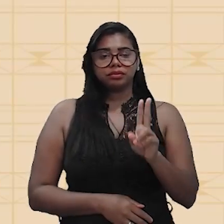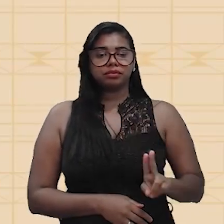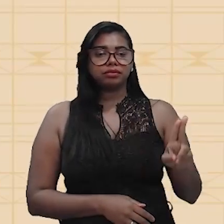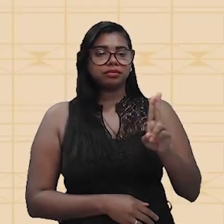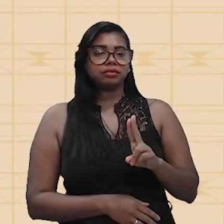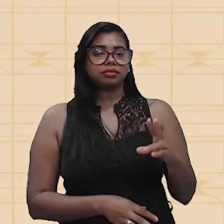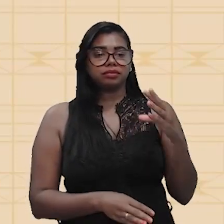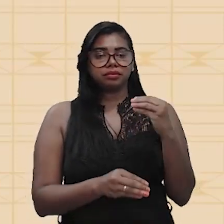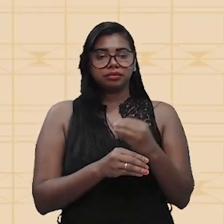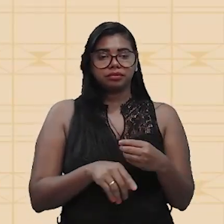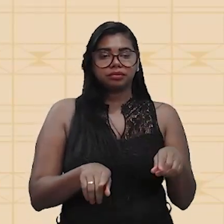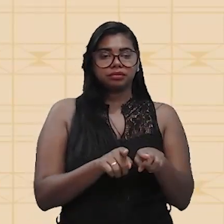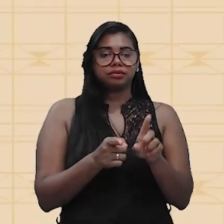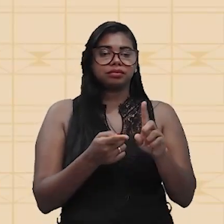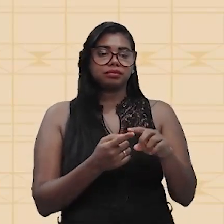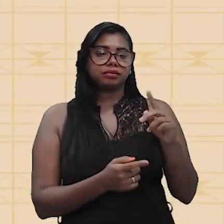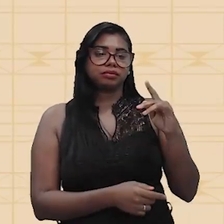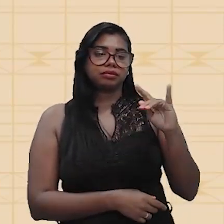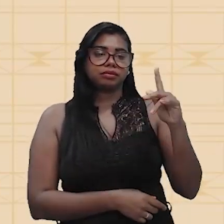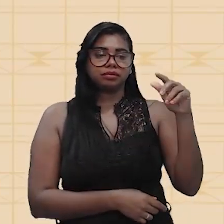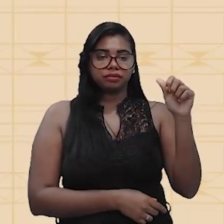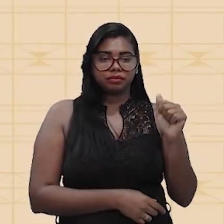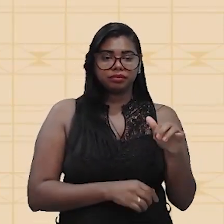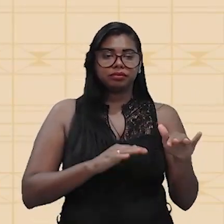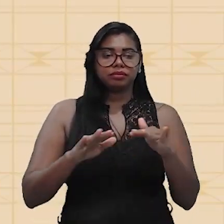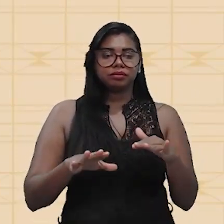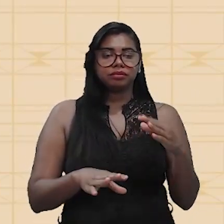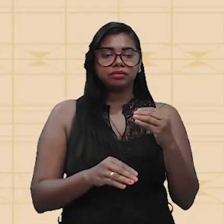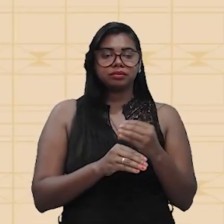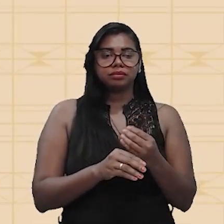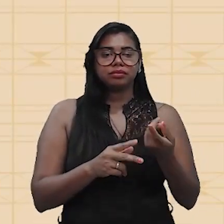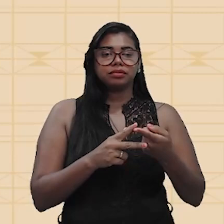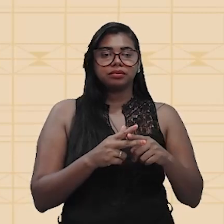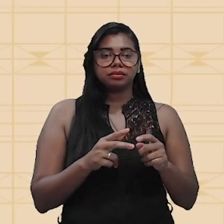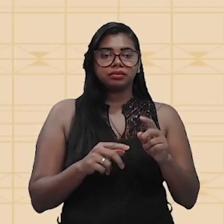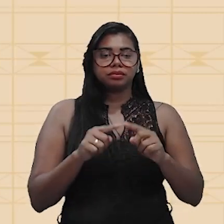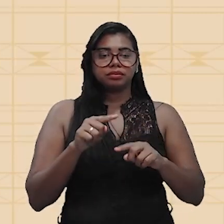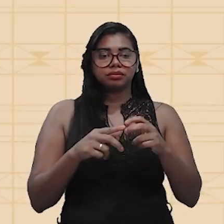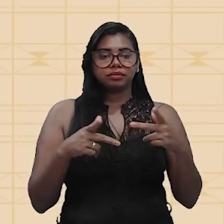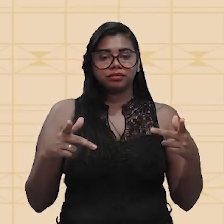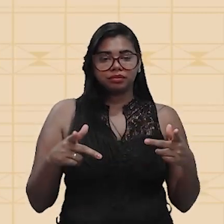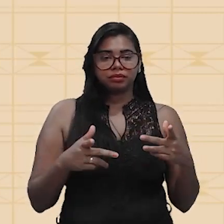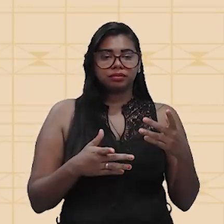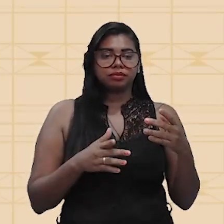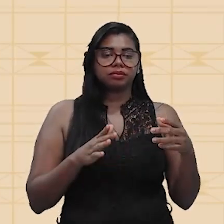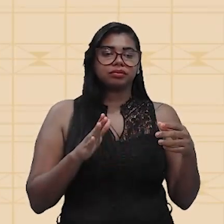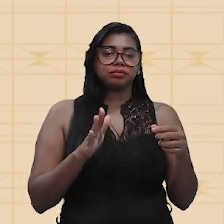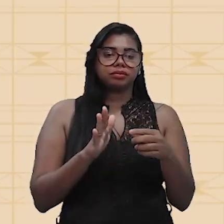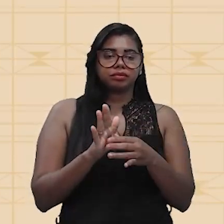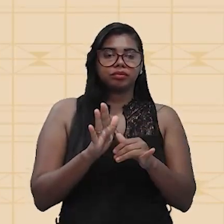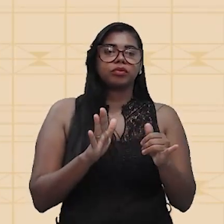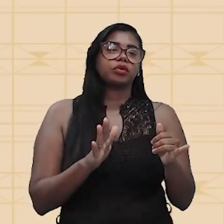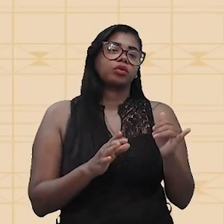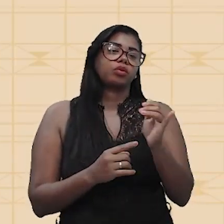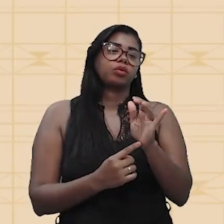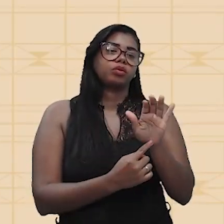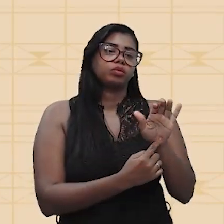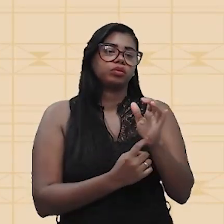ele gera movimento? O nome desses equipamentos são os receptores, como ventilador, máquina de